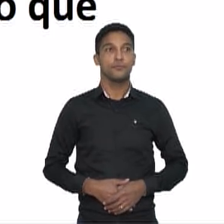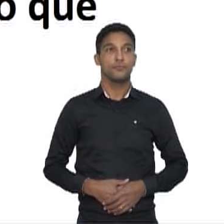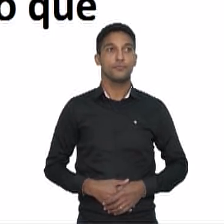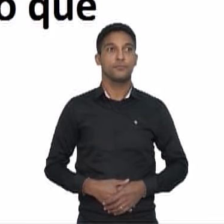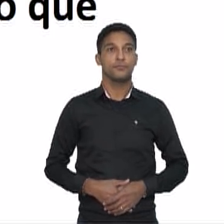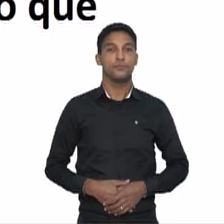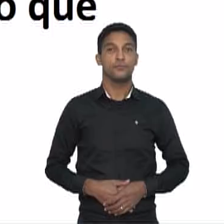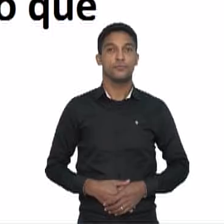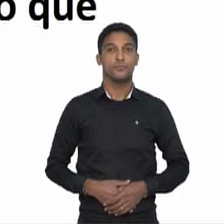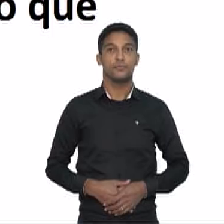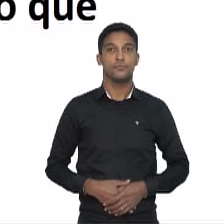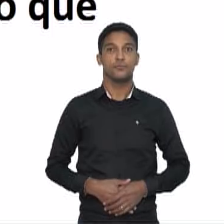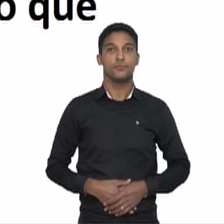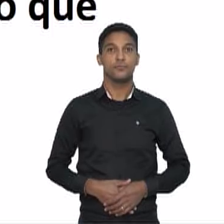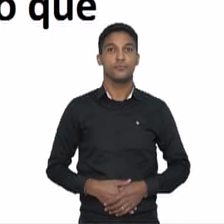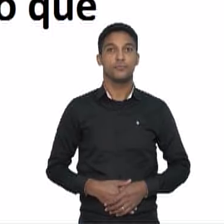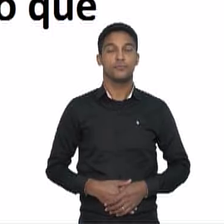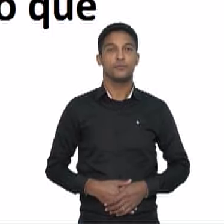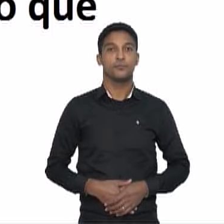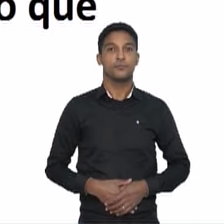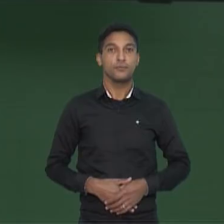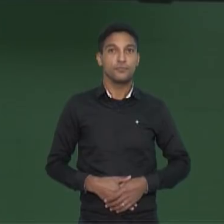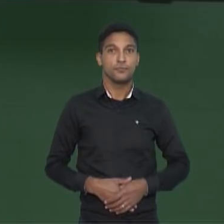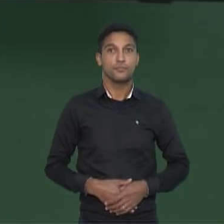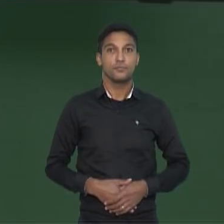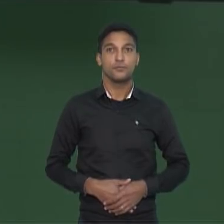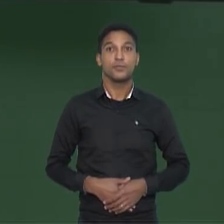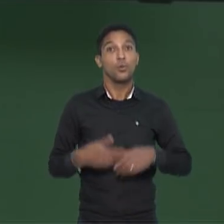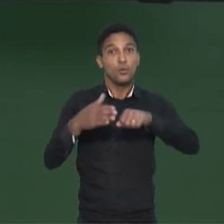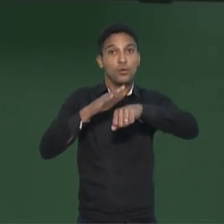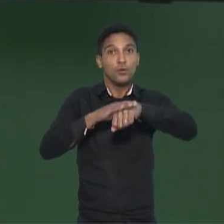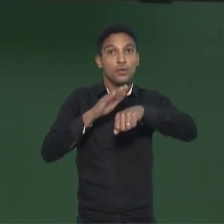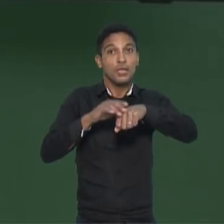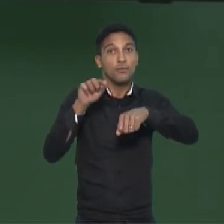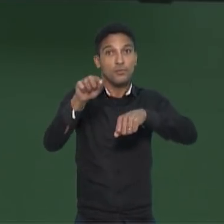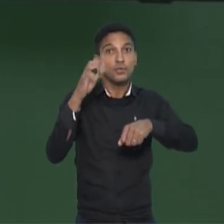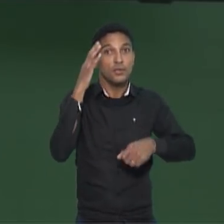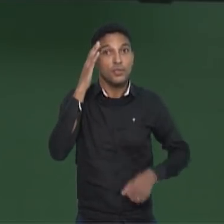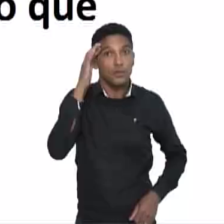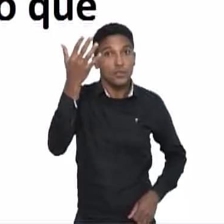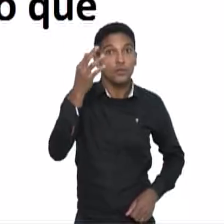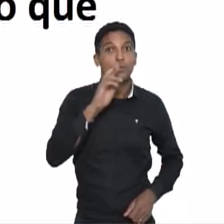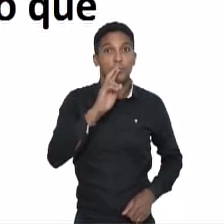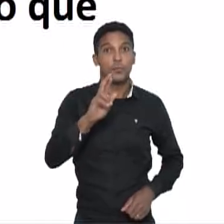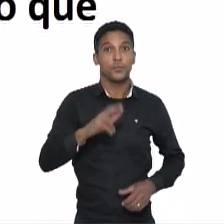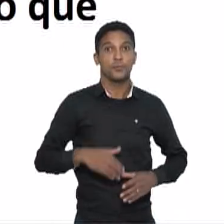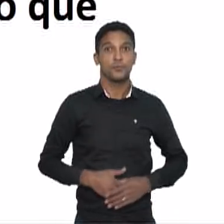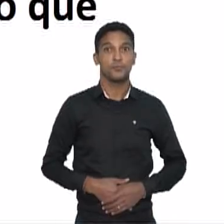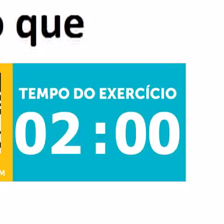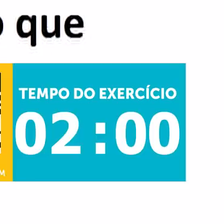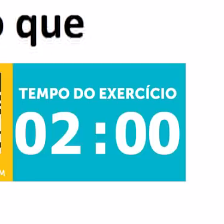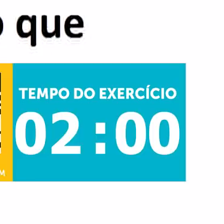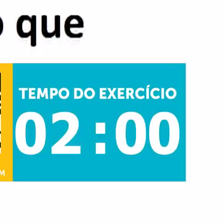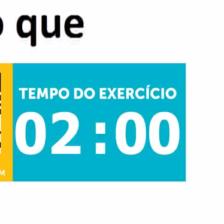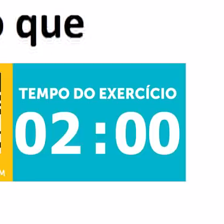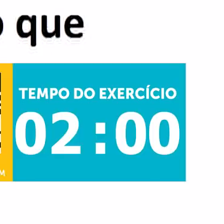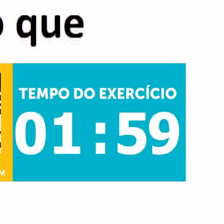descartável, visto que é um gênero abaixo do cinema. Tempo para vocês resolverem.